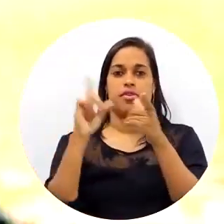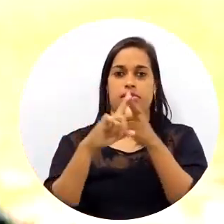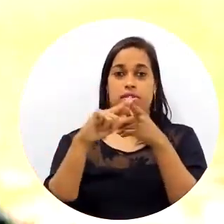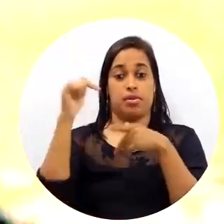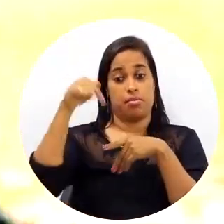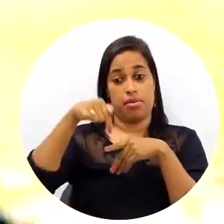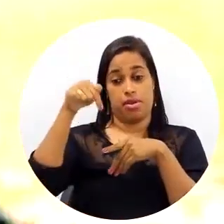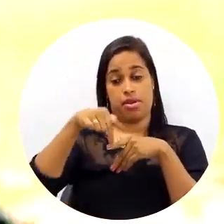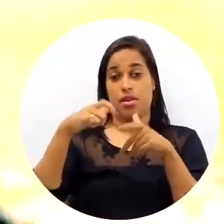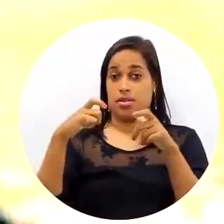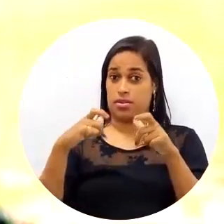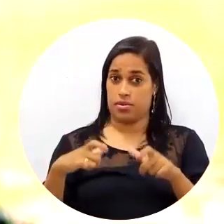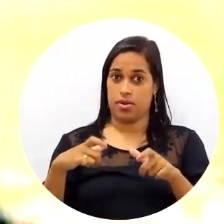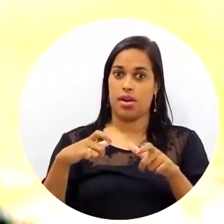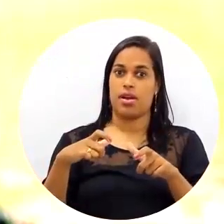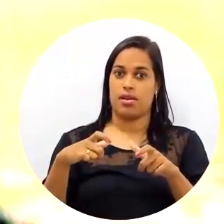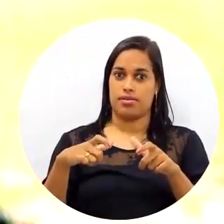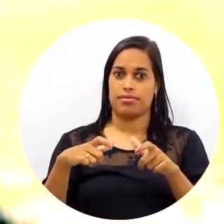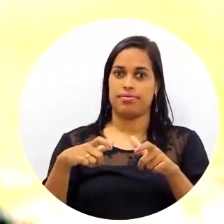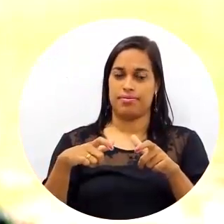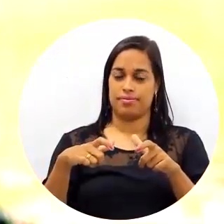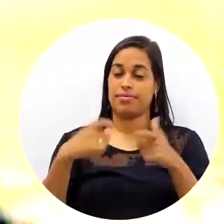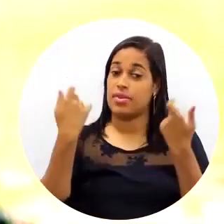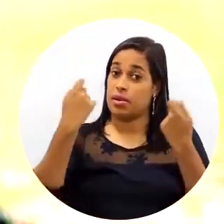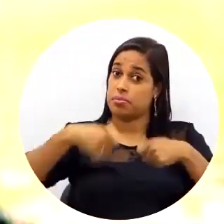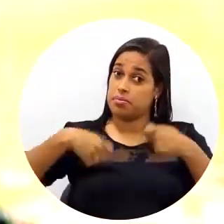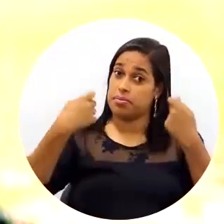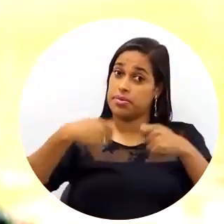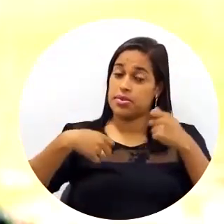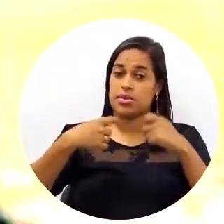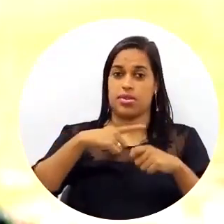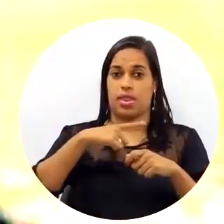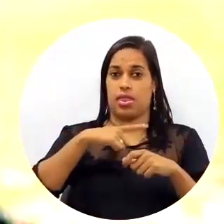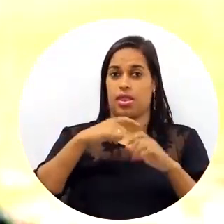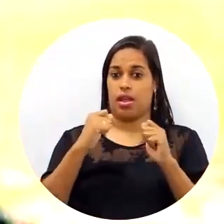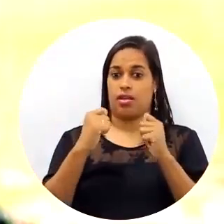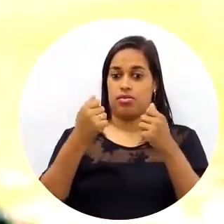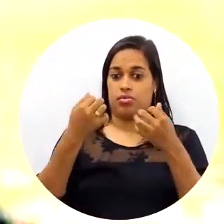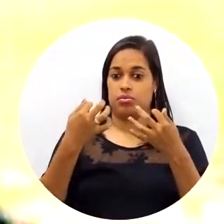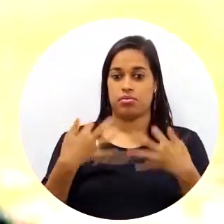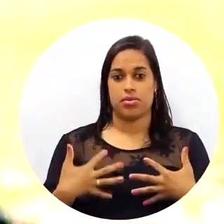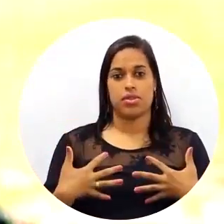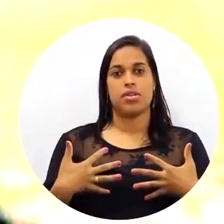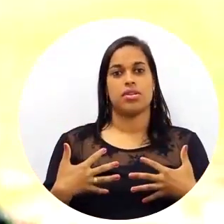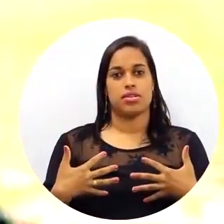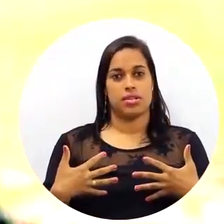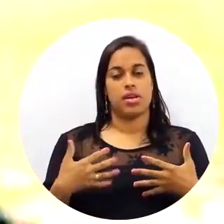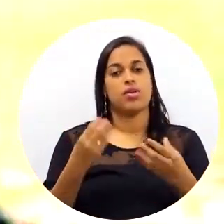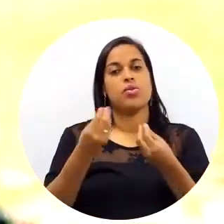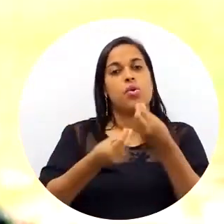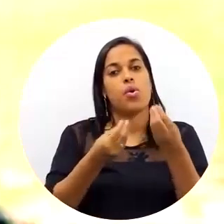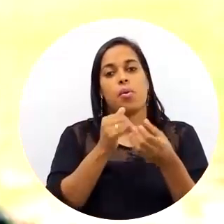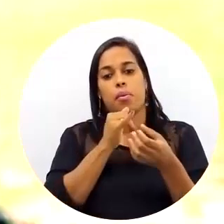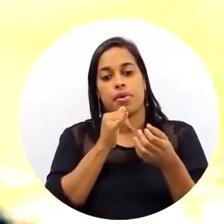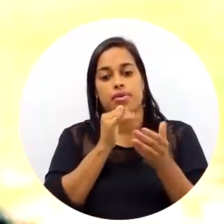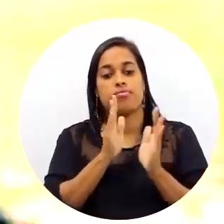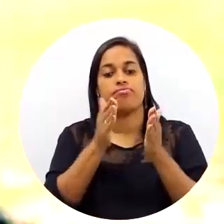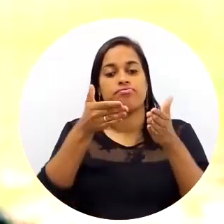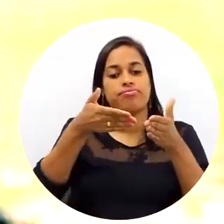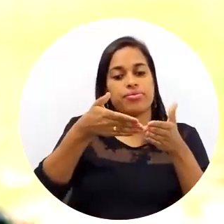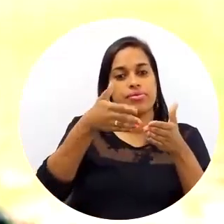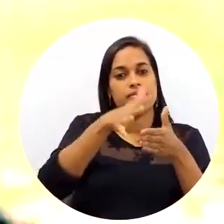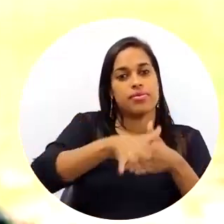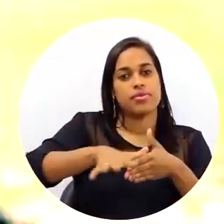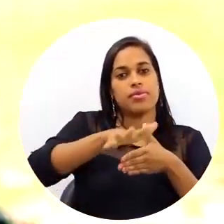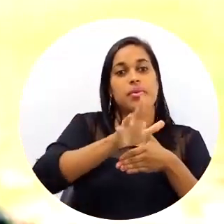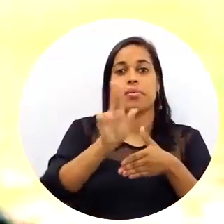neste local. Para isso, a gente precisa ter muito claro qual é o público, para quê? Para